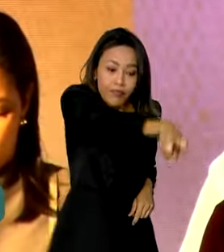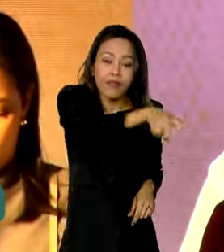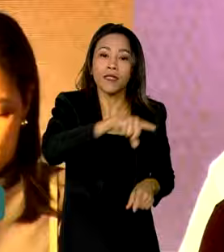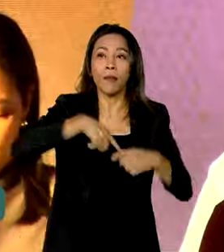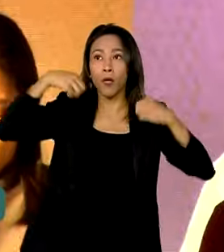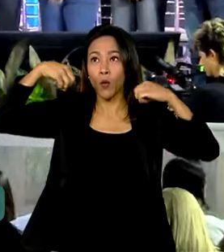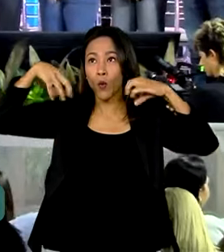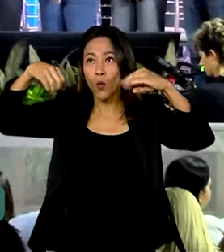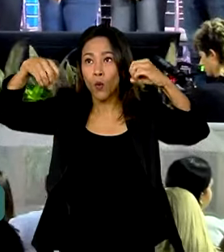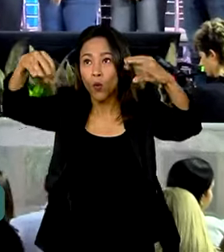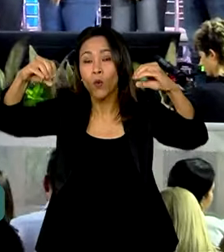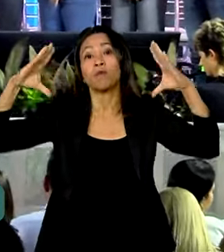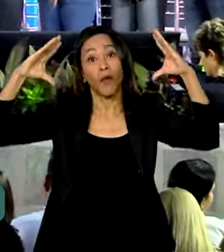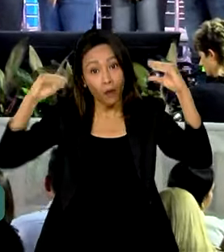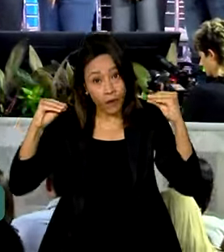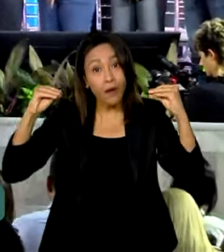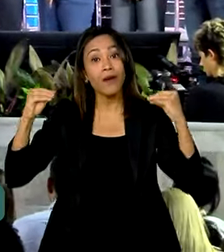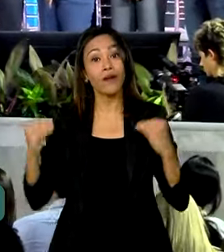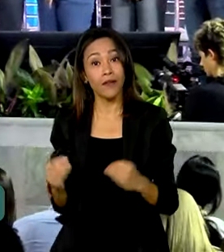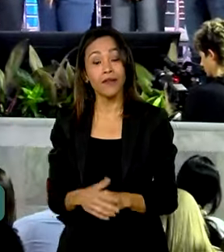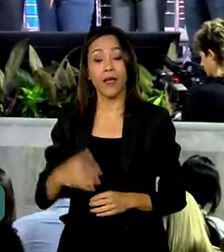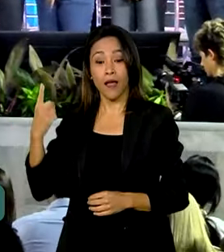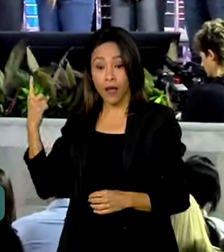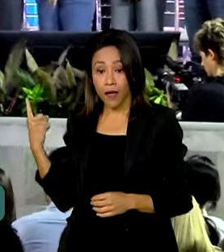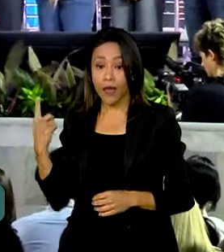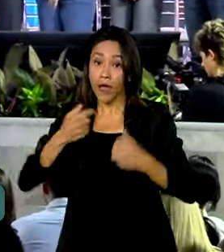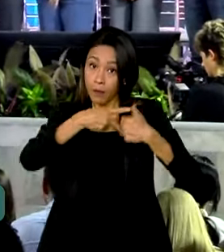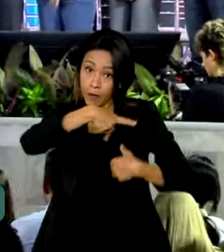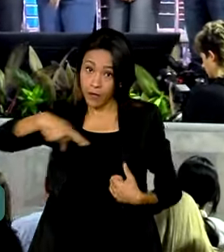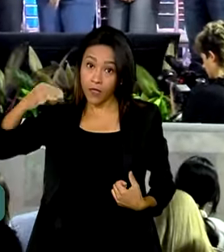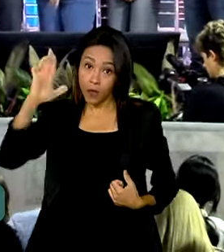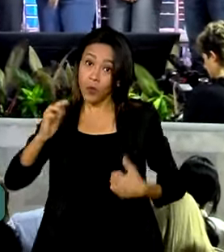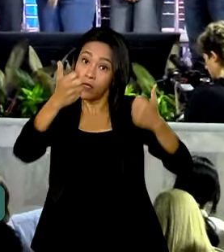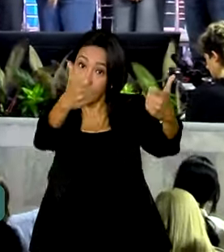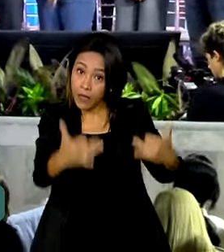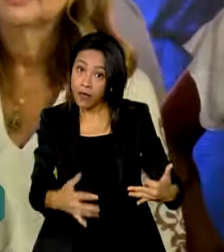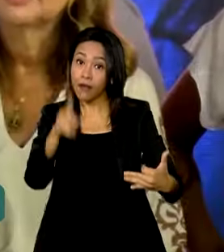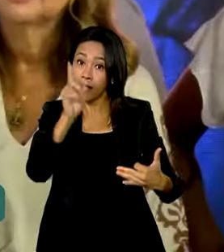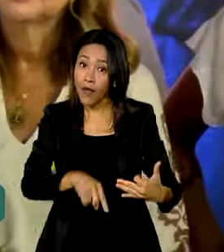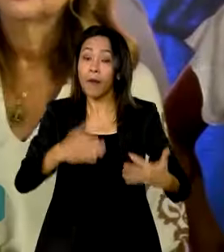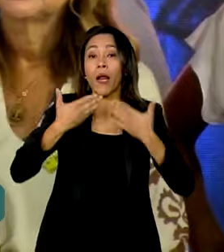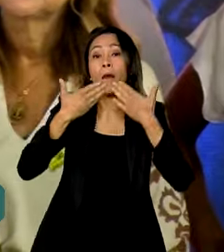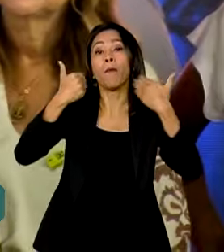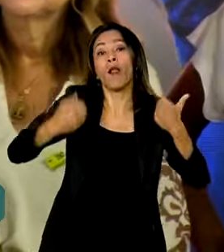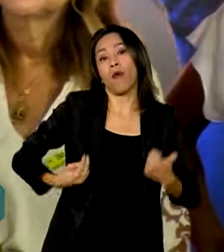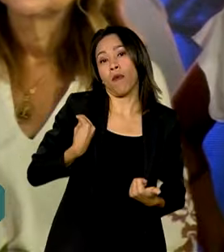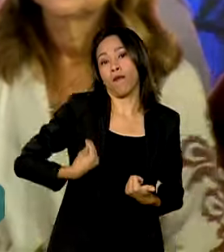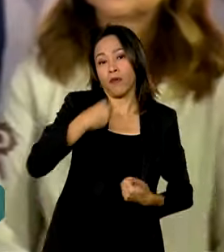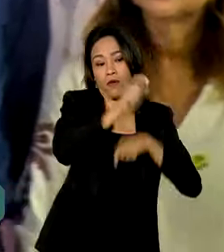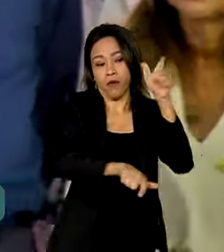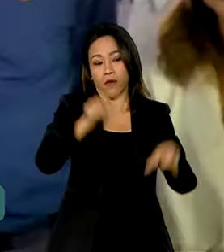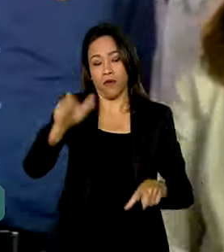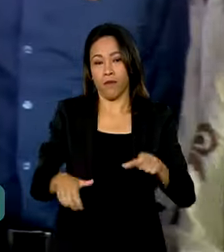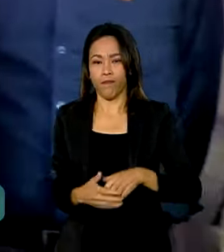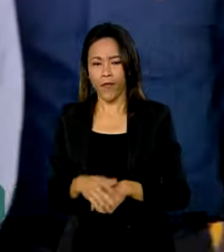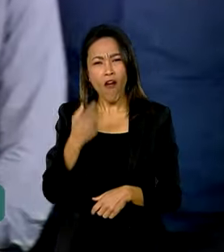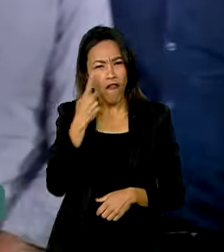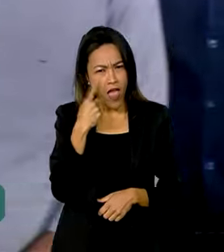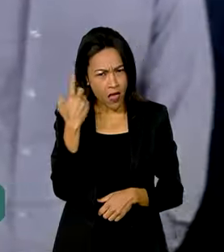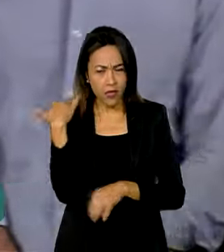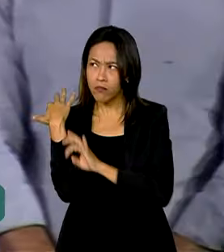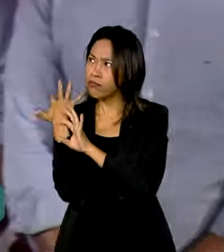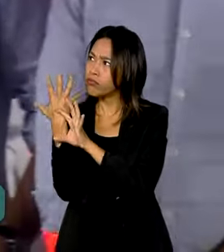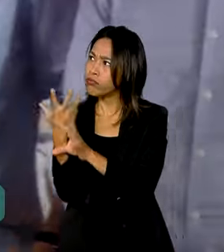para funcionar à noite. Para Lula, são medidas para melhorar a vida da população. Veja se na história do Maranhão tem